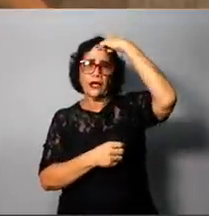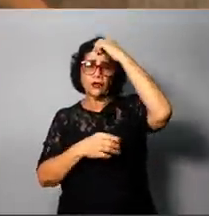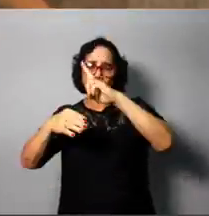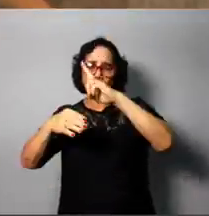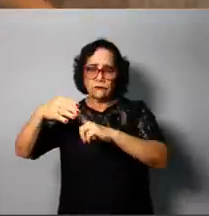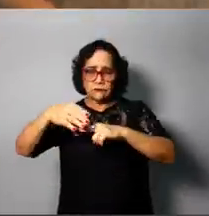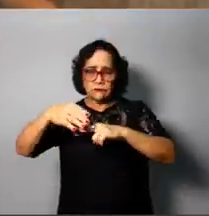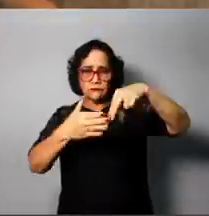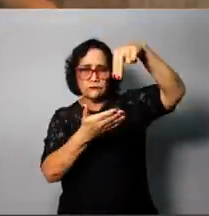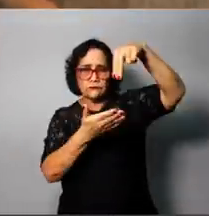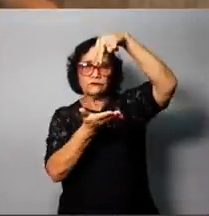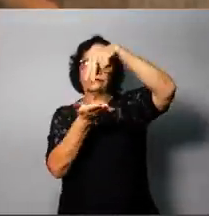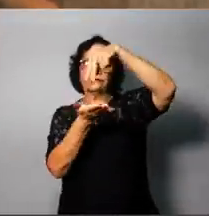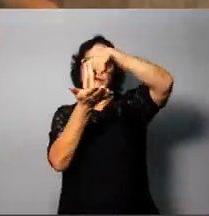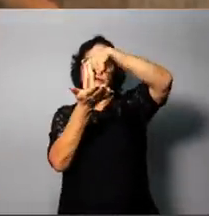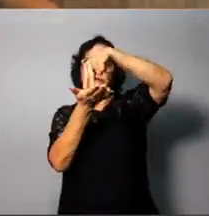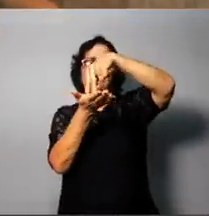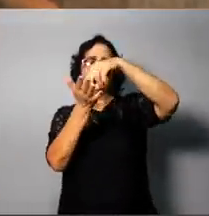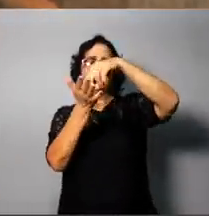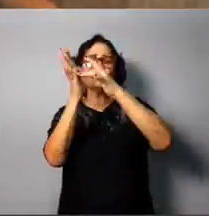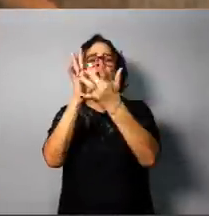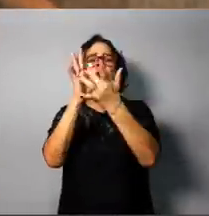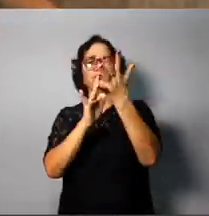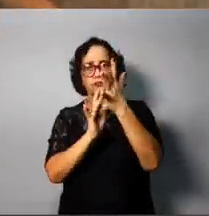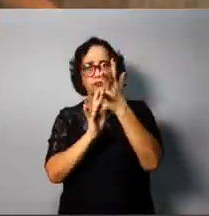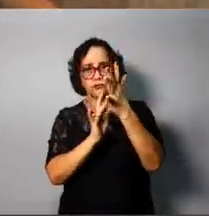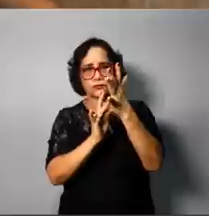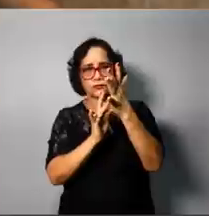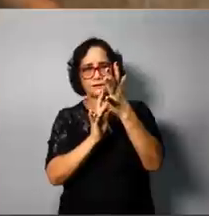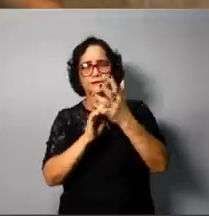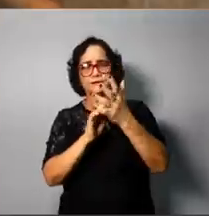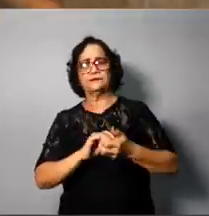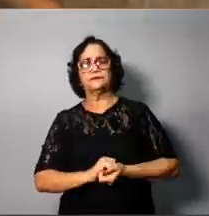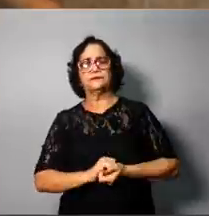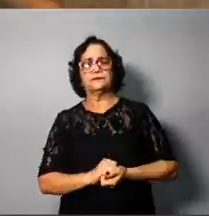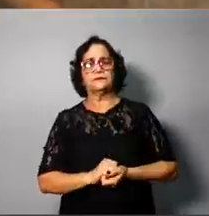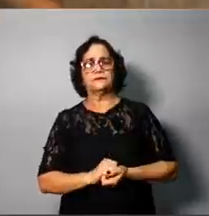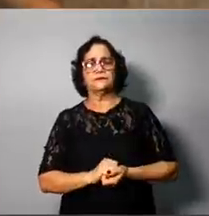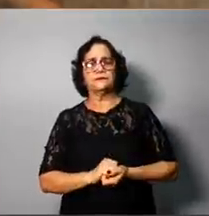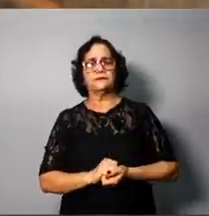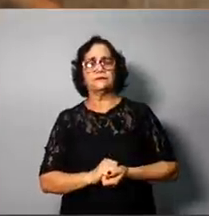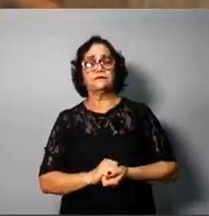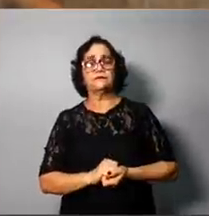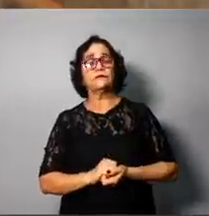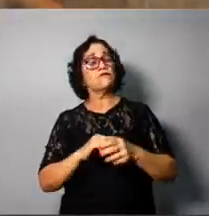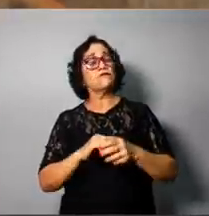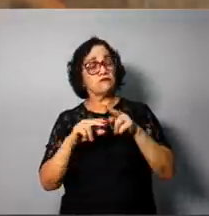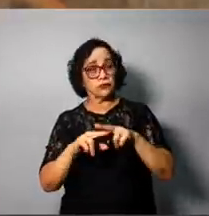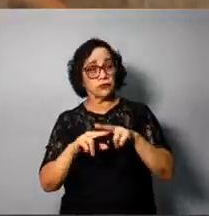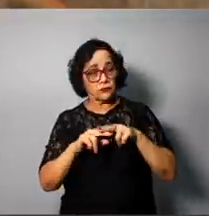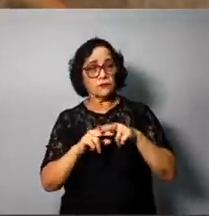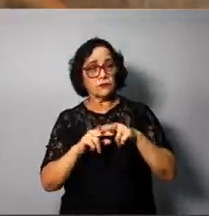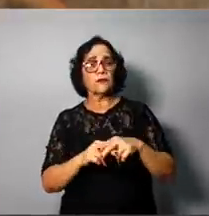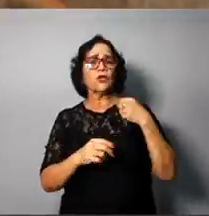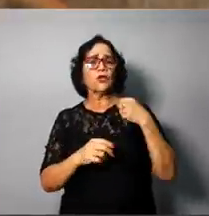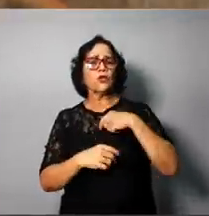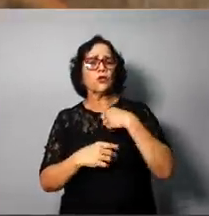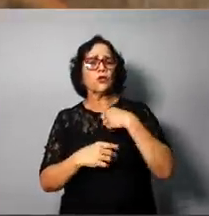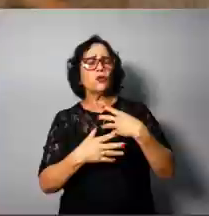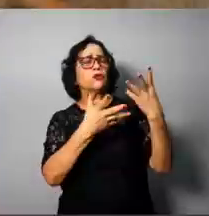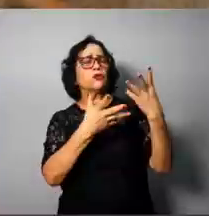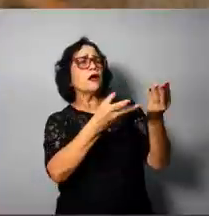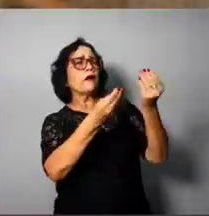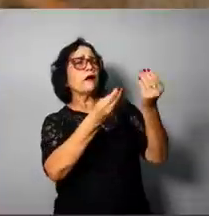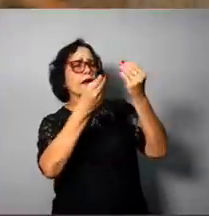mortos, Jesus Cristo nosso Senhor. É por ele que recebemos a graça